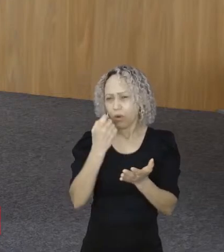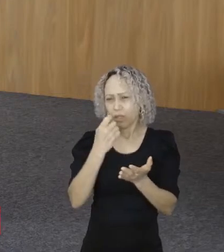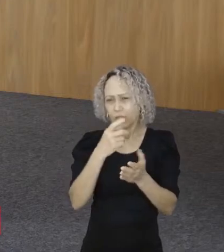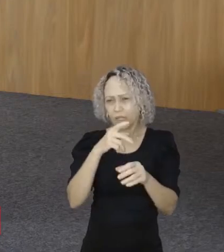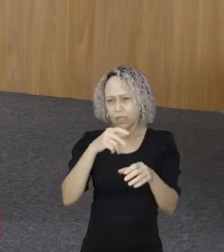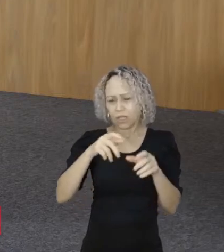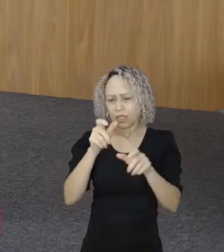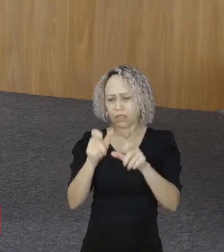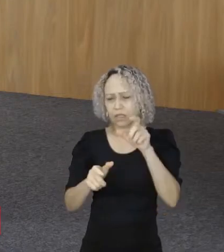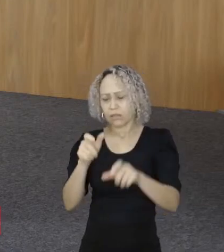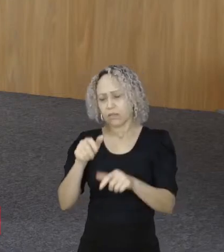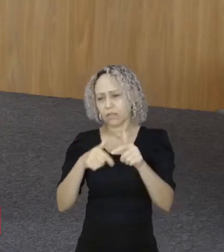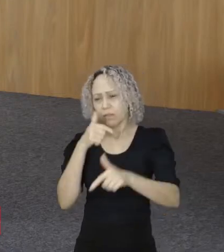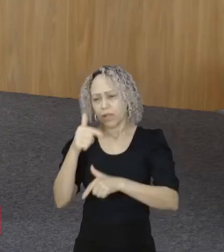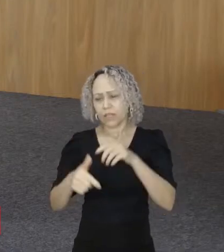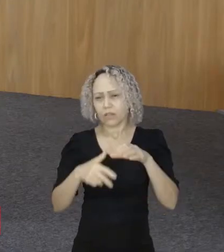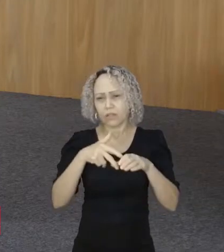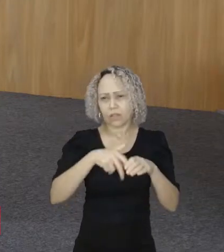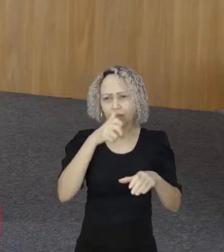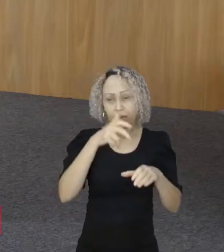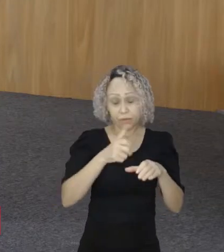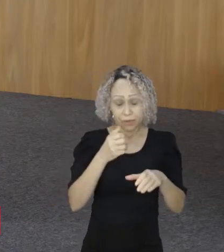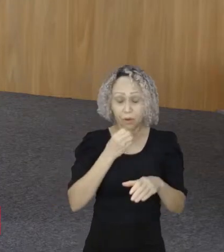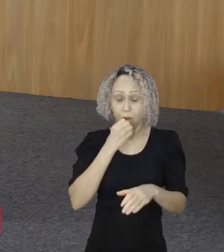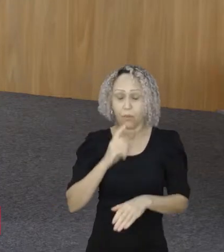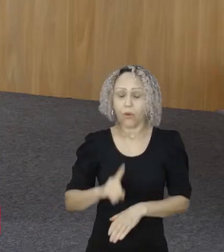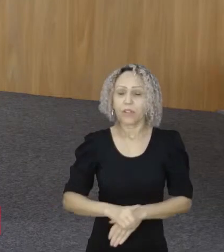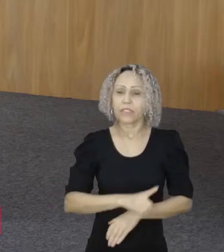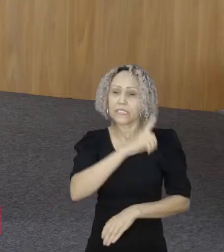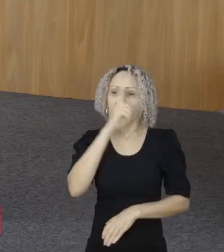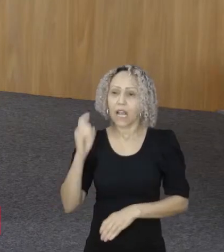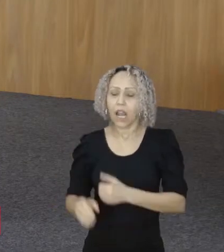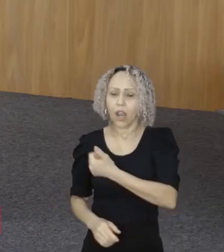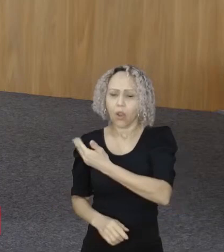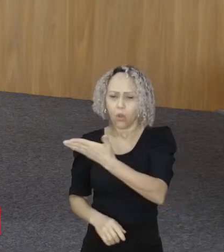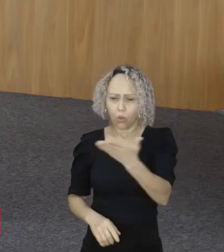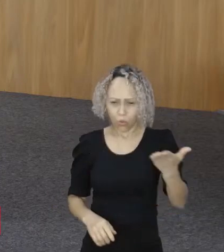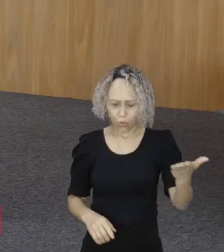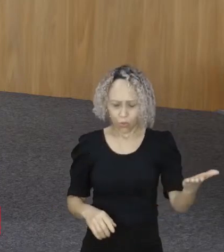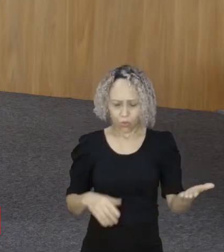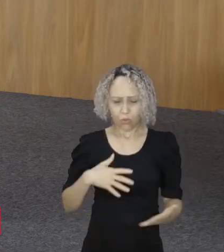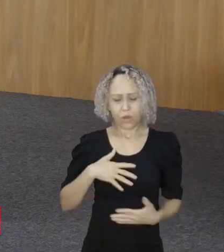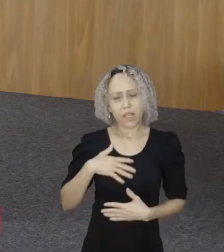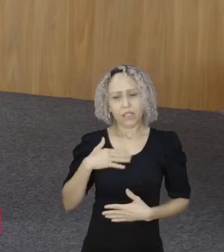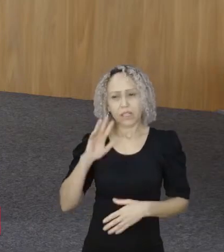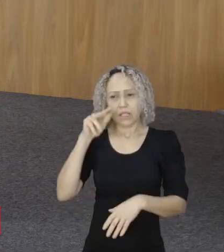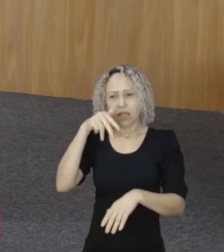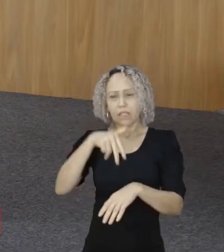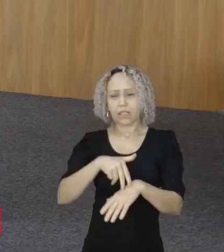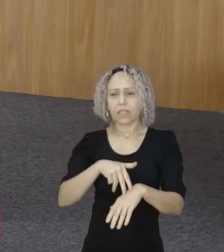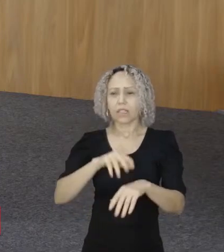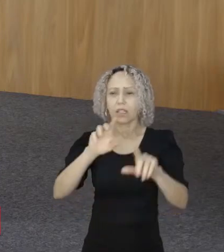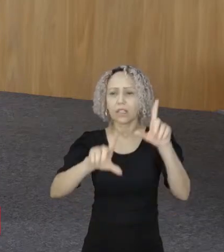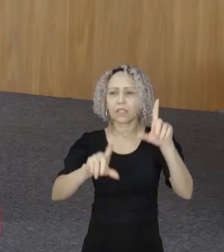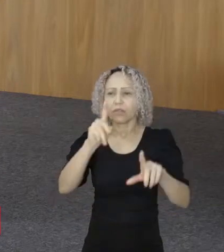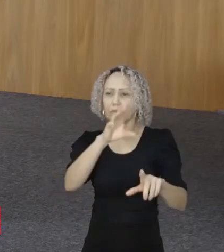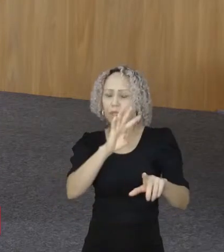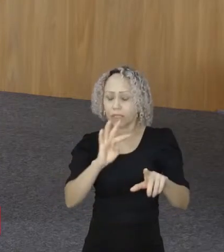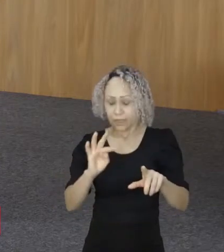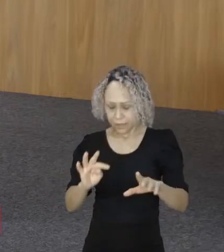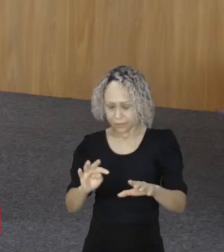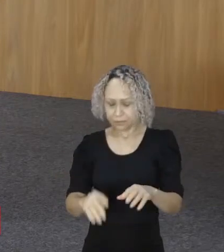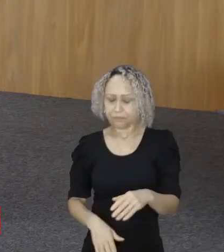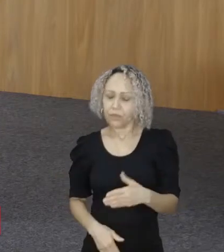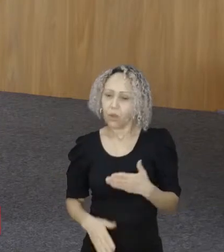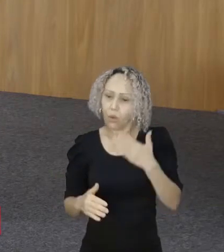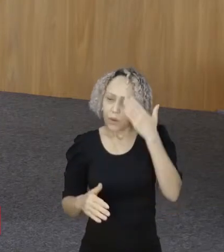em paz, Amanda? Como é que você está? Bom dia a todas e todos que estão conosco aqui na TV PT. Tudo ótimo. Obrigada por ter atendido o nosso convite,